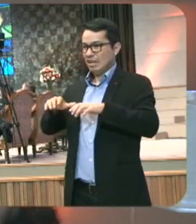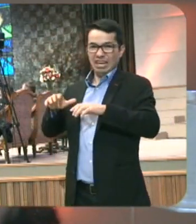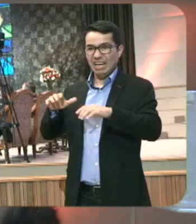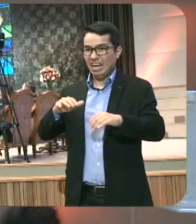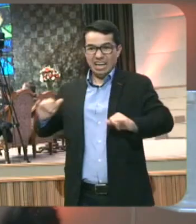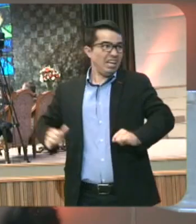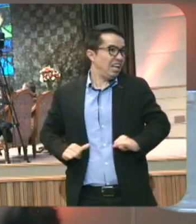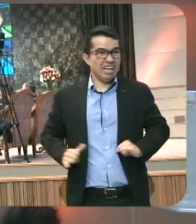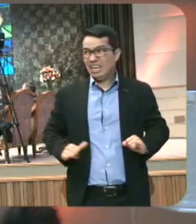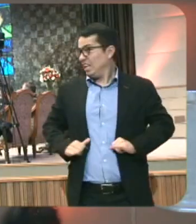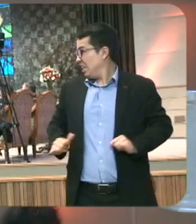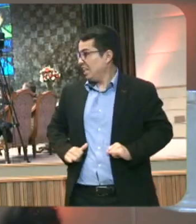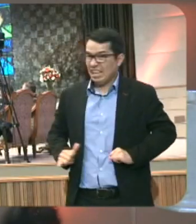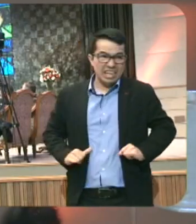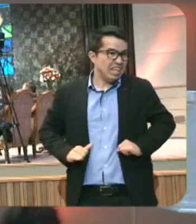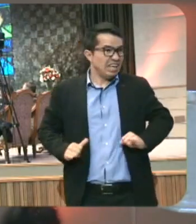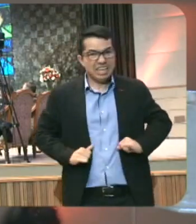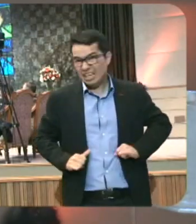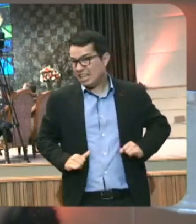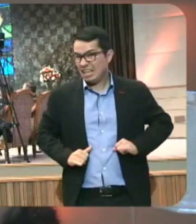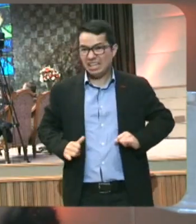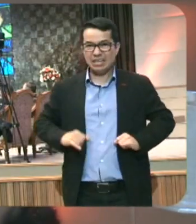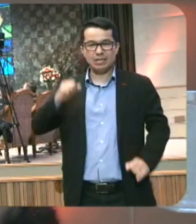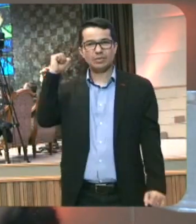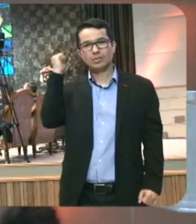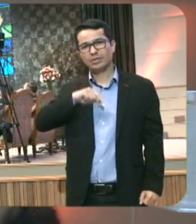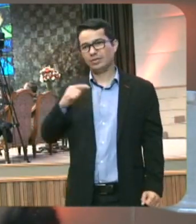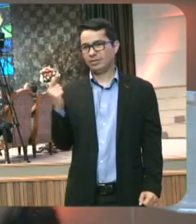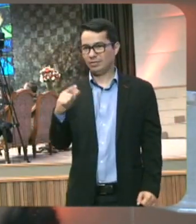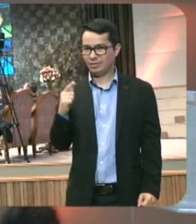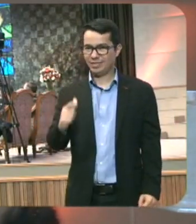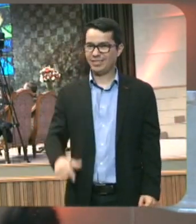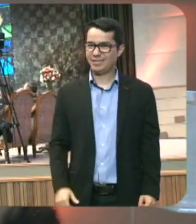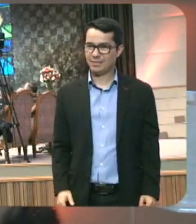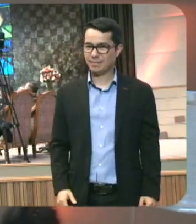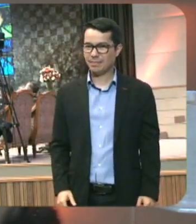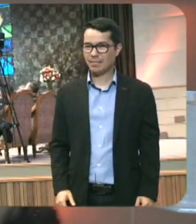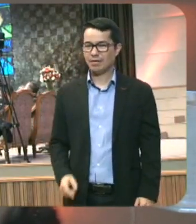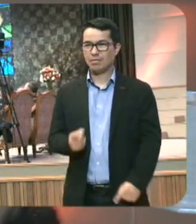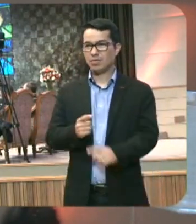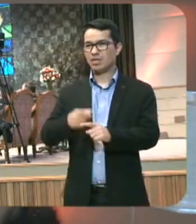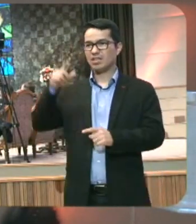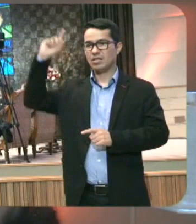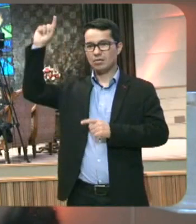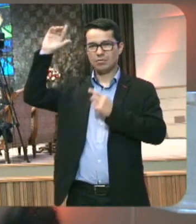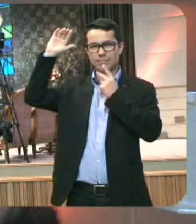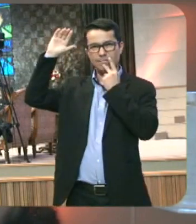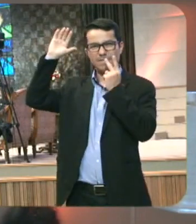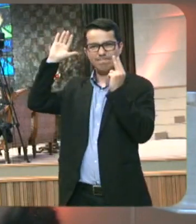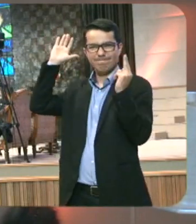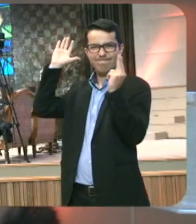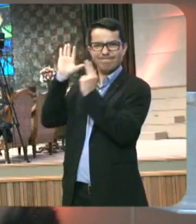de anos depois, e Deus ainda estava validando aquela palavra.